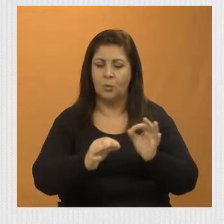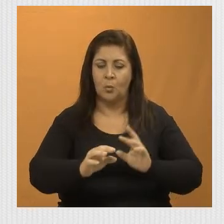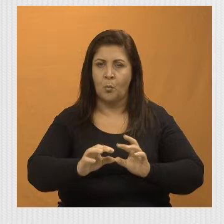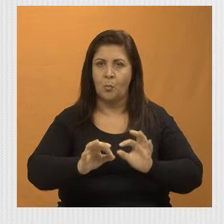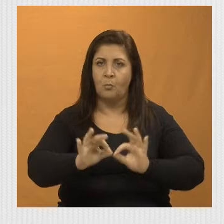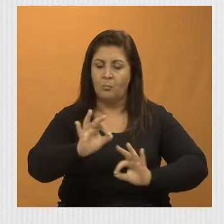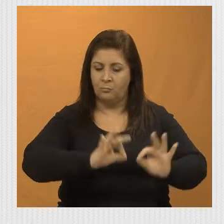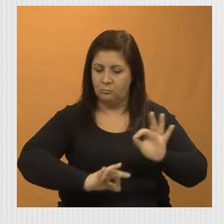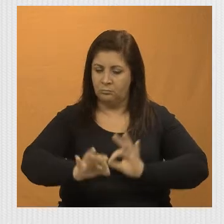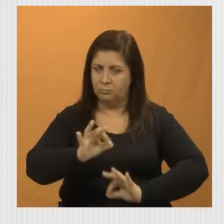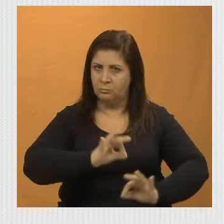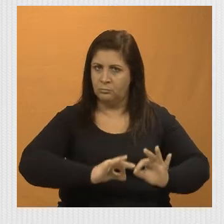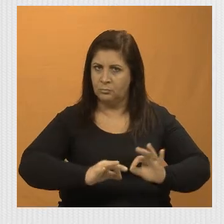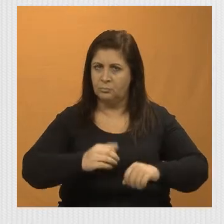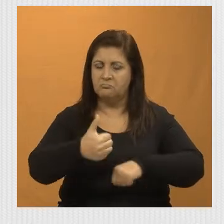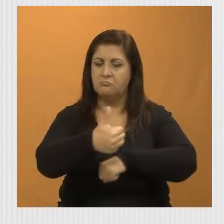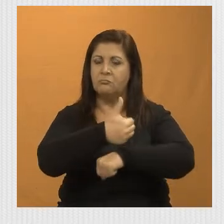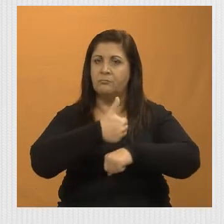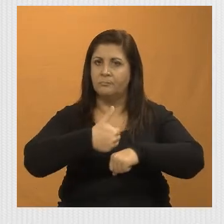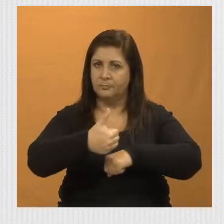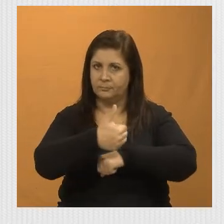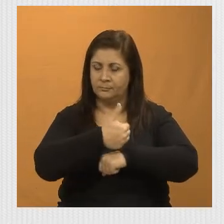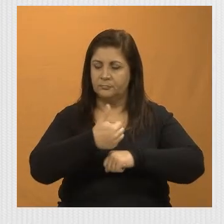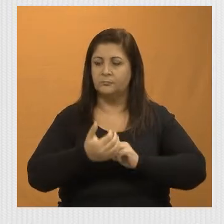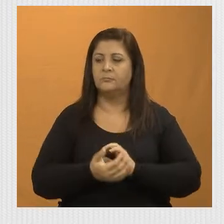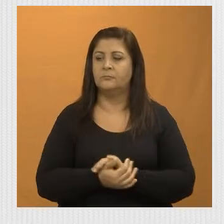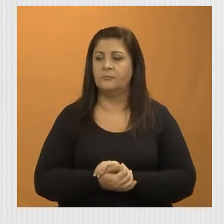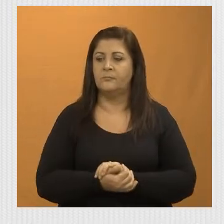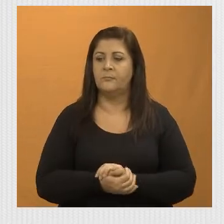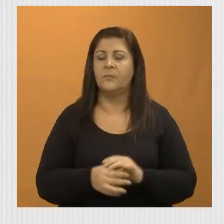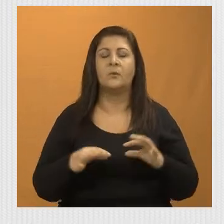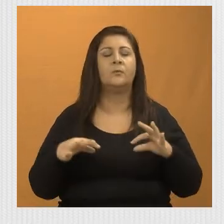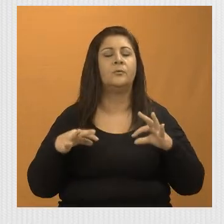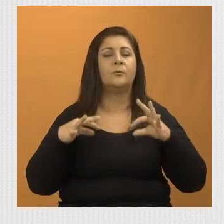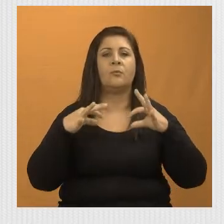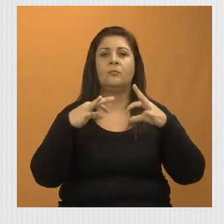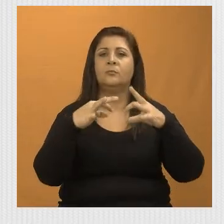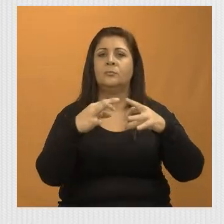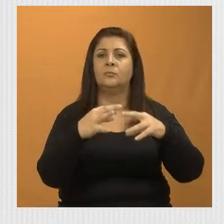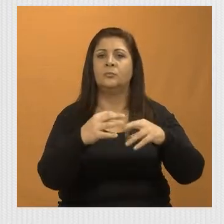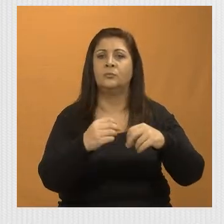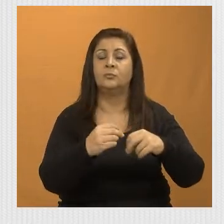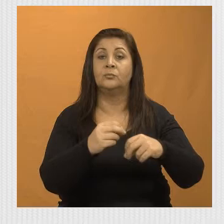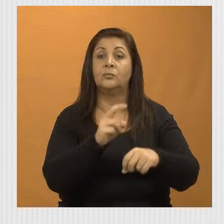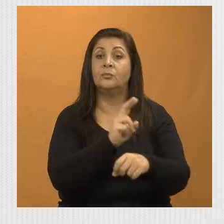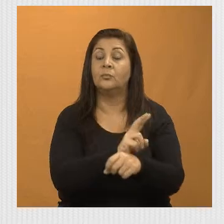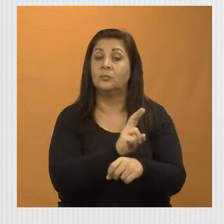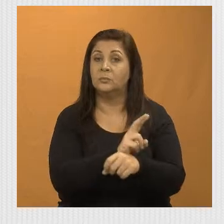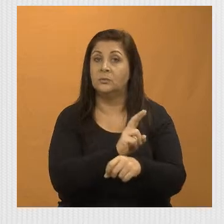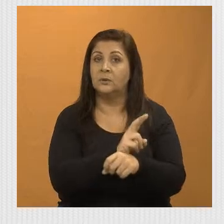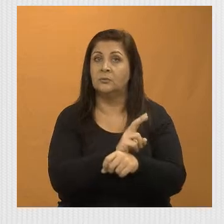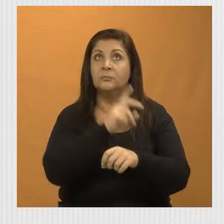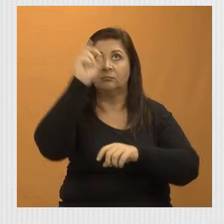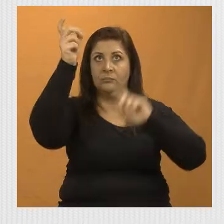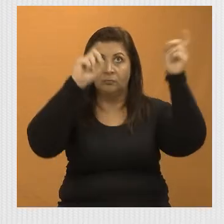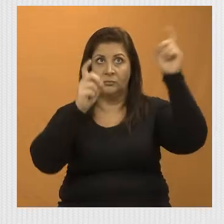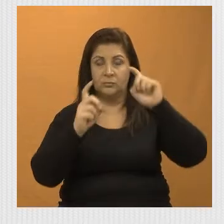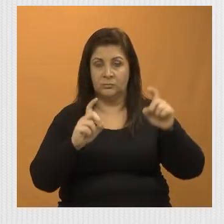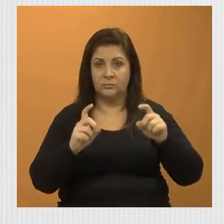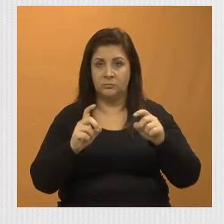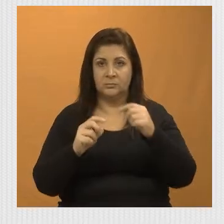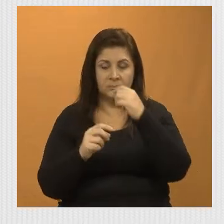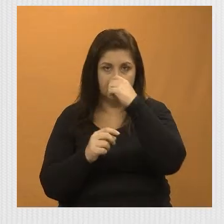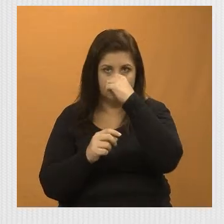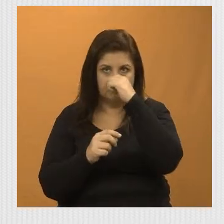emitido também por profissional habilitado, foi feito todo o sistema de proteção de descarga atmosférica,